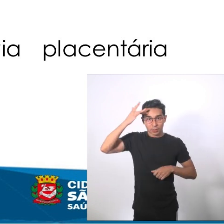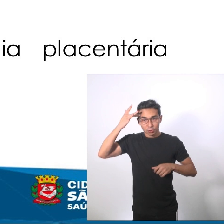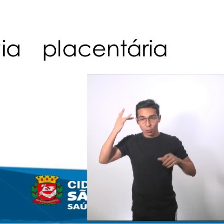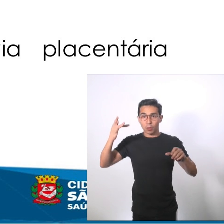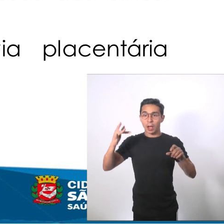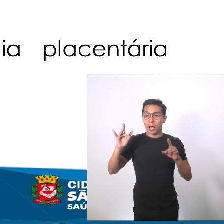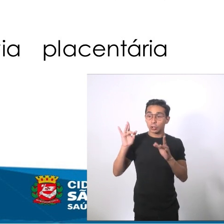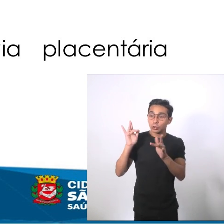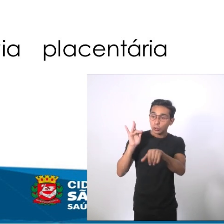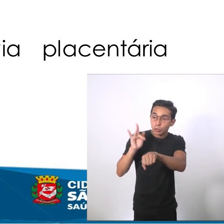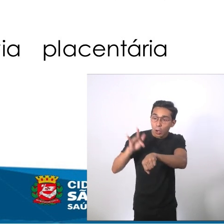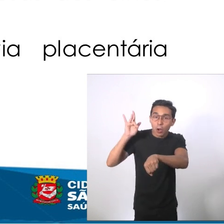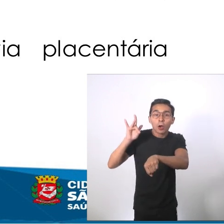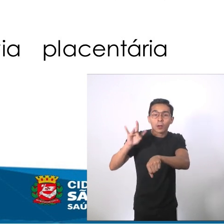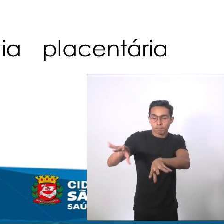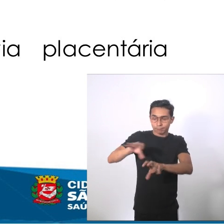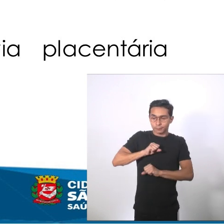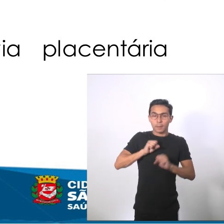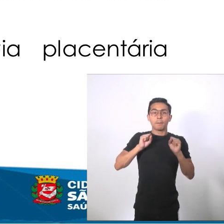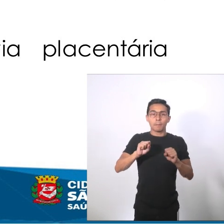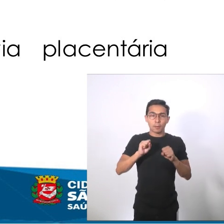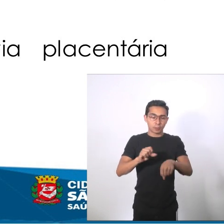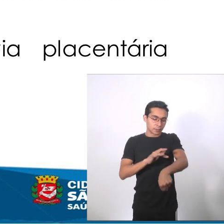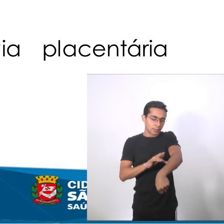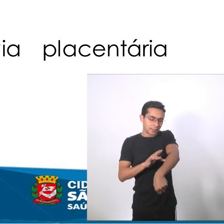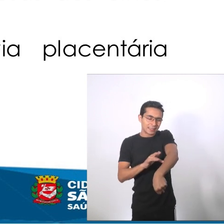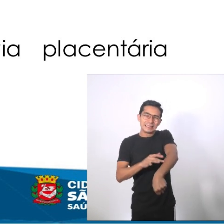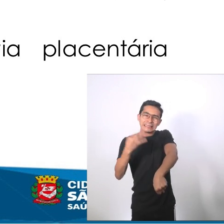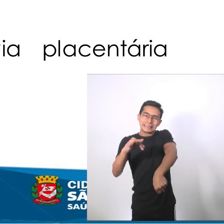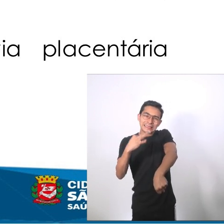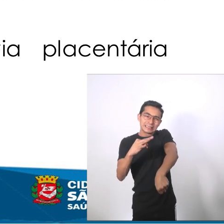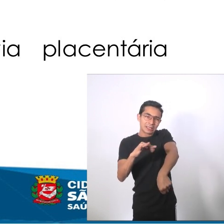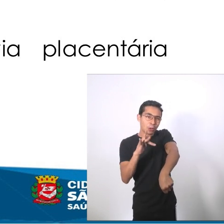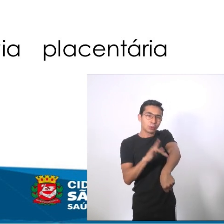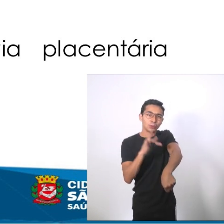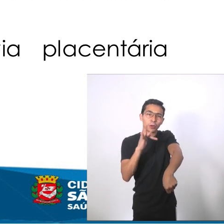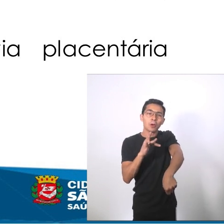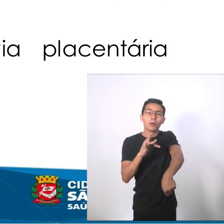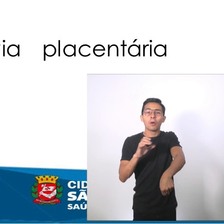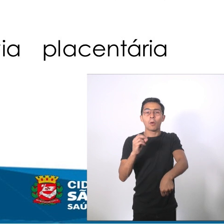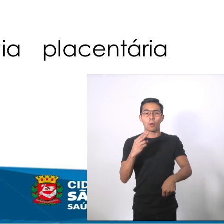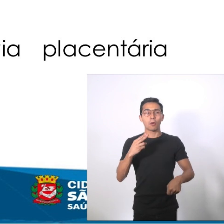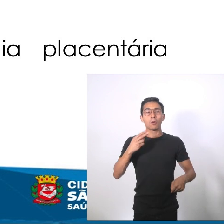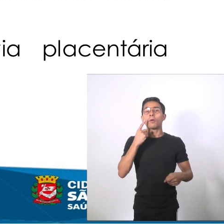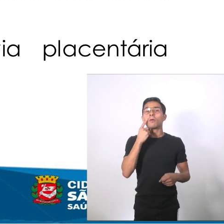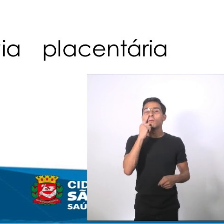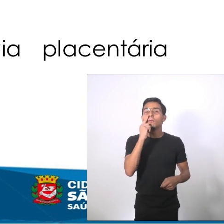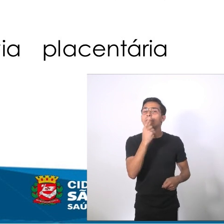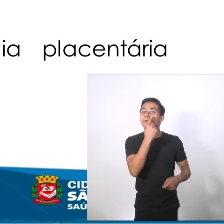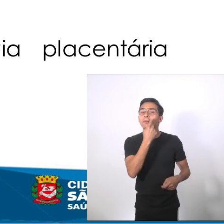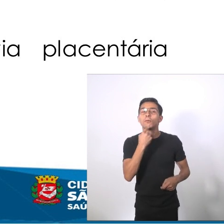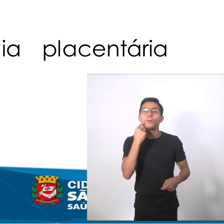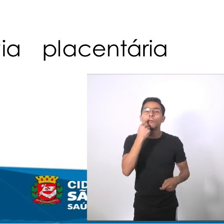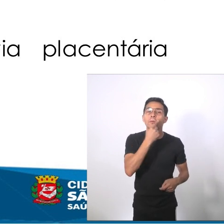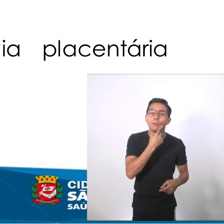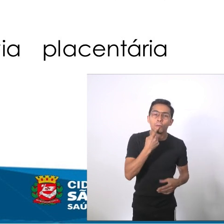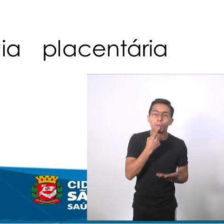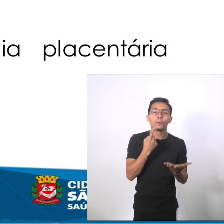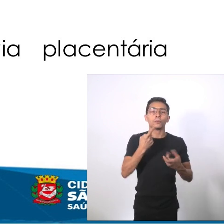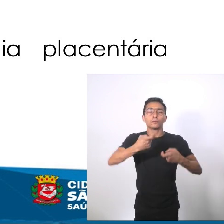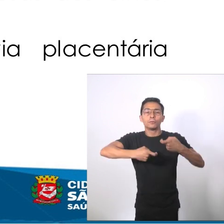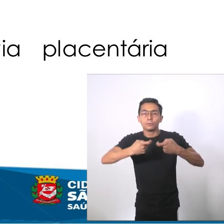lesões, fluidos corporais, gotículas respiratórias e materiais contaminados. O vírus